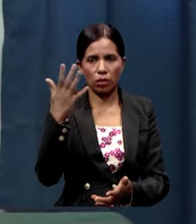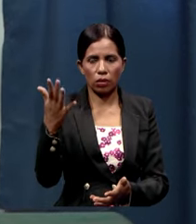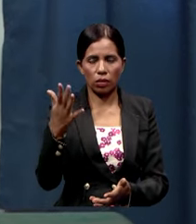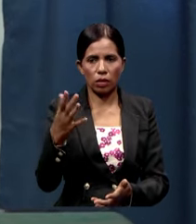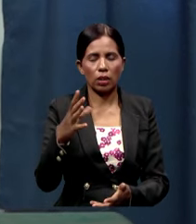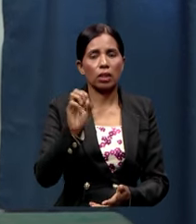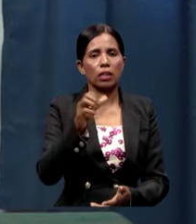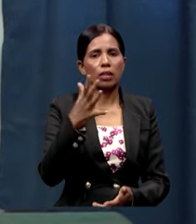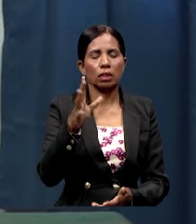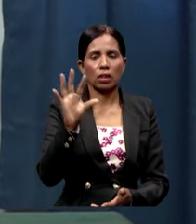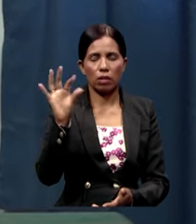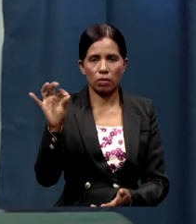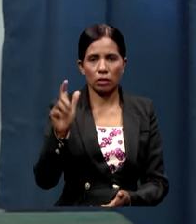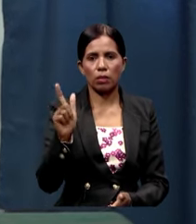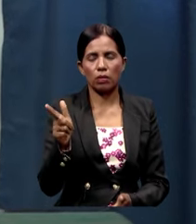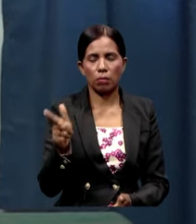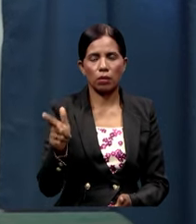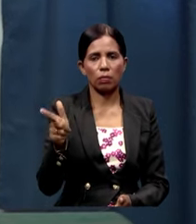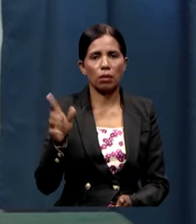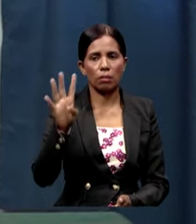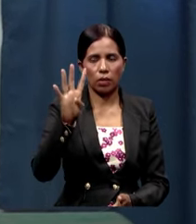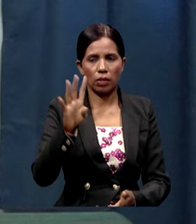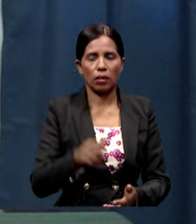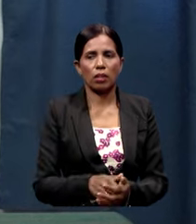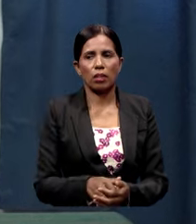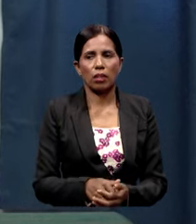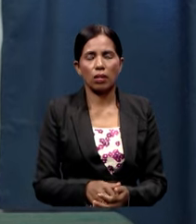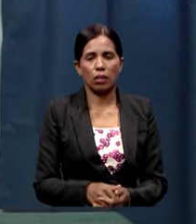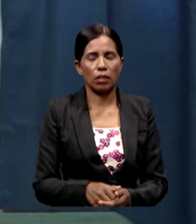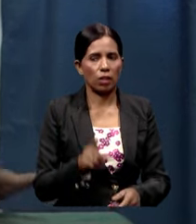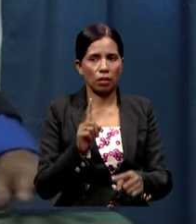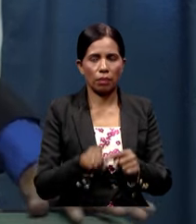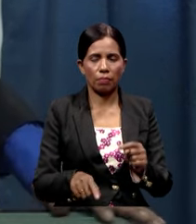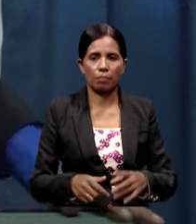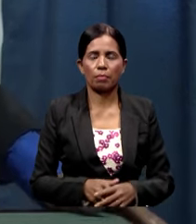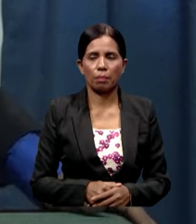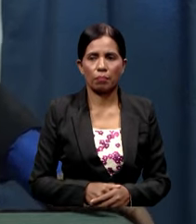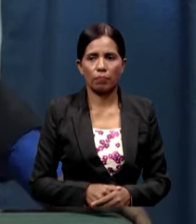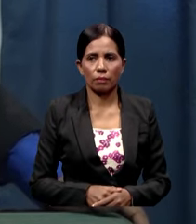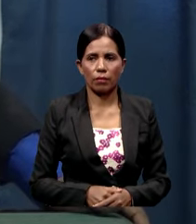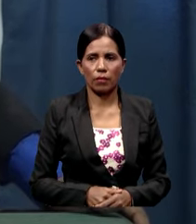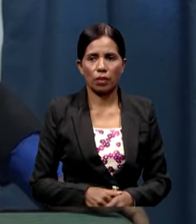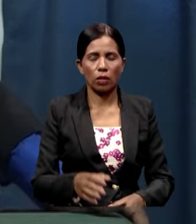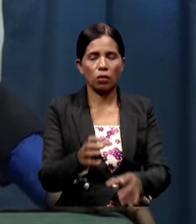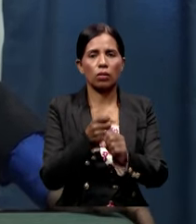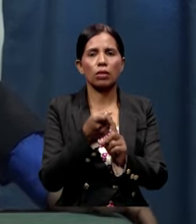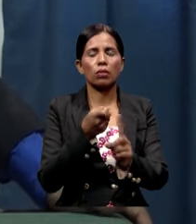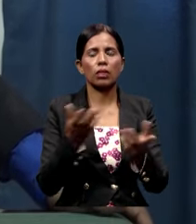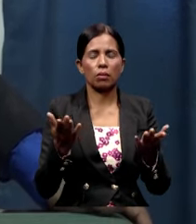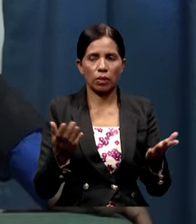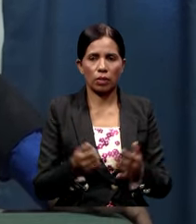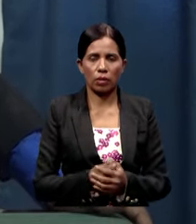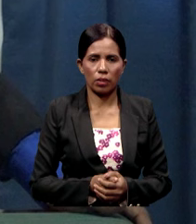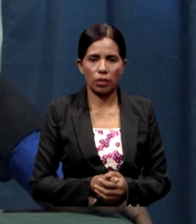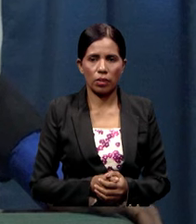8/14, 15/19, 20/24 mas quando a dedicação exclusiva lá ia tá vendo a dedicação exclusiva fontes na bem